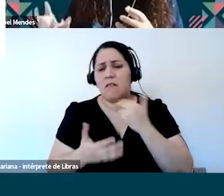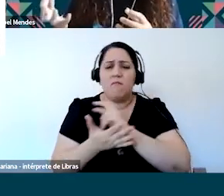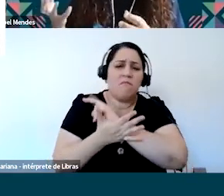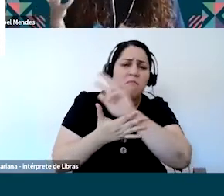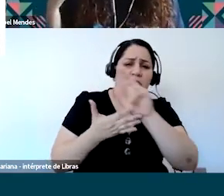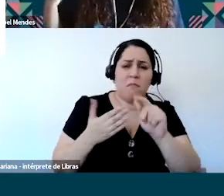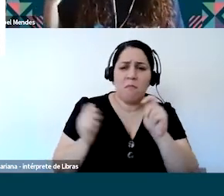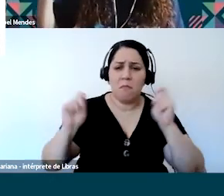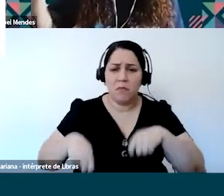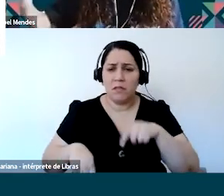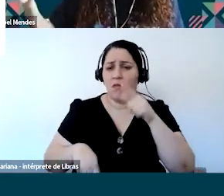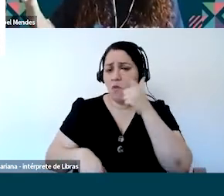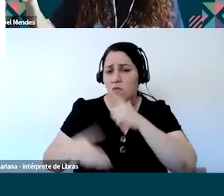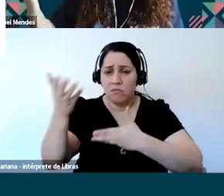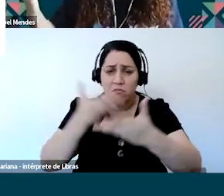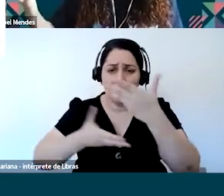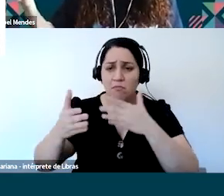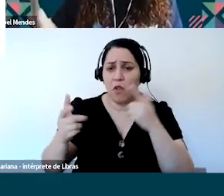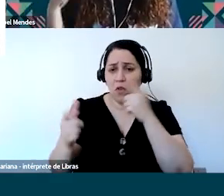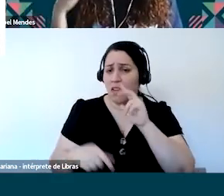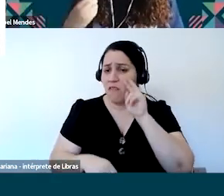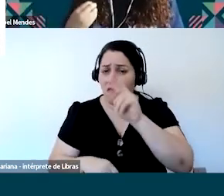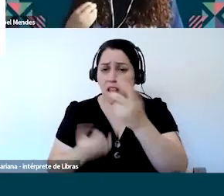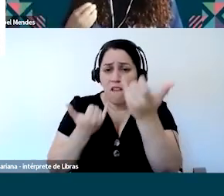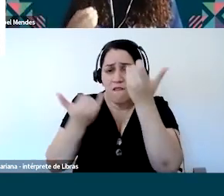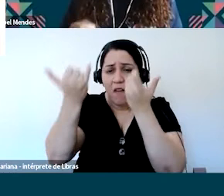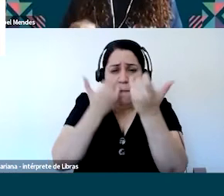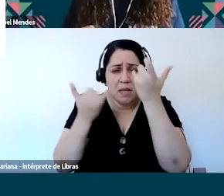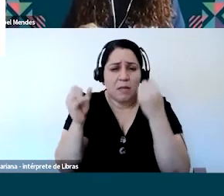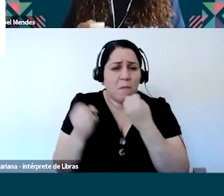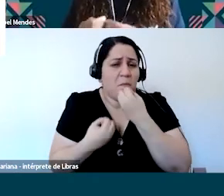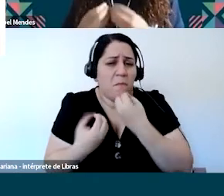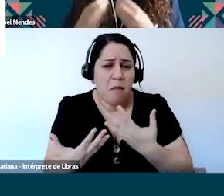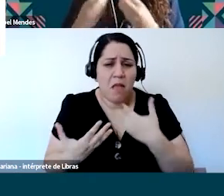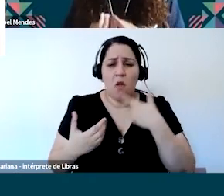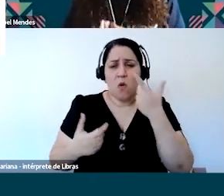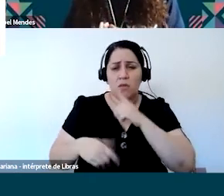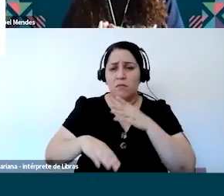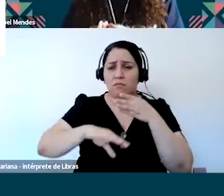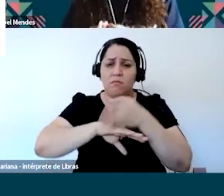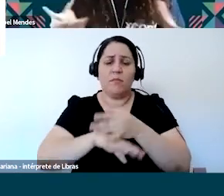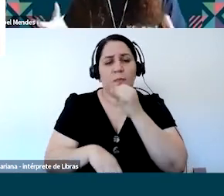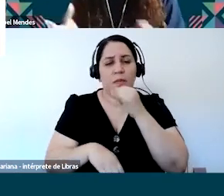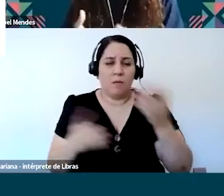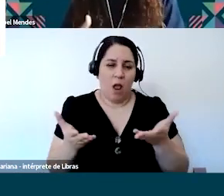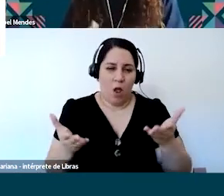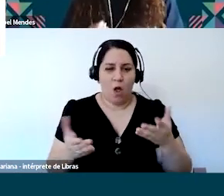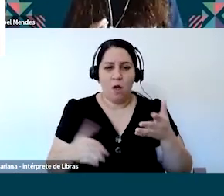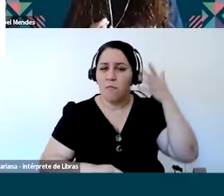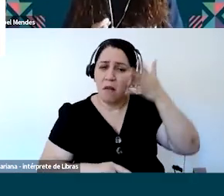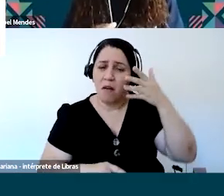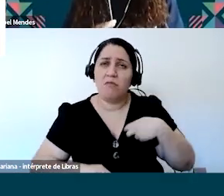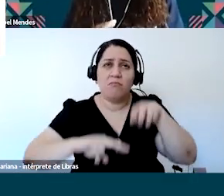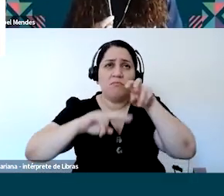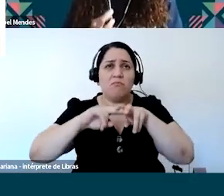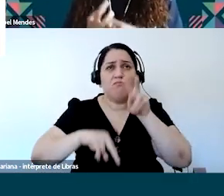a informação daquilo que está sendo transmitido, de chegar até mim, eu conseguir me capacitar, eu estar aqui, por exemplo,